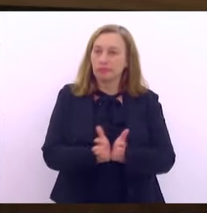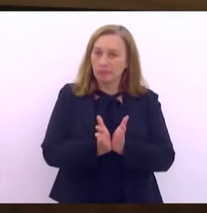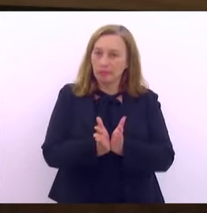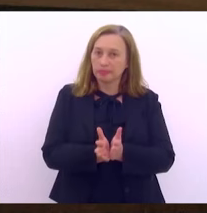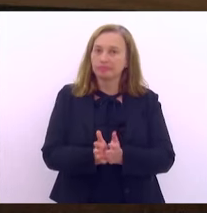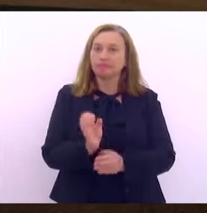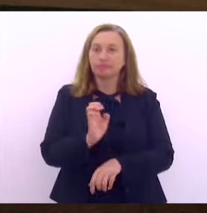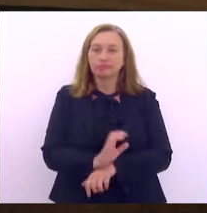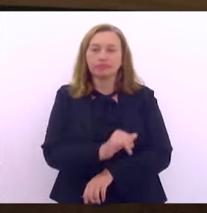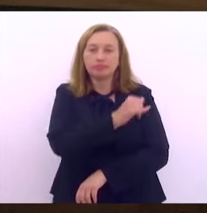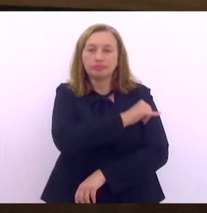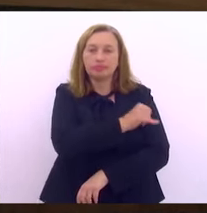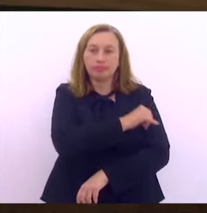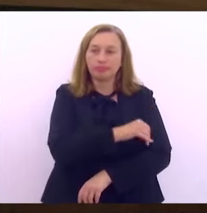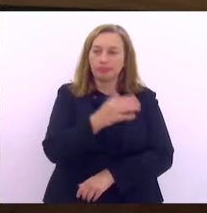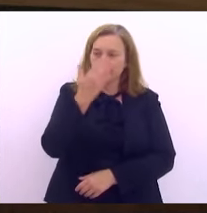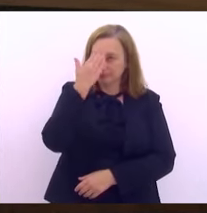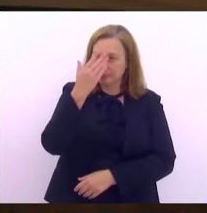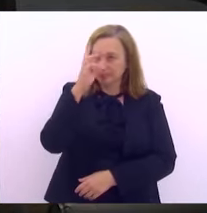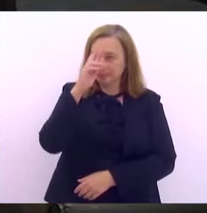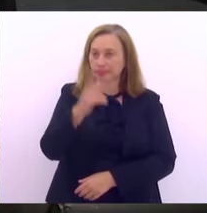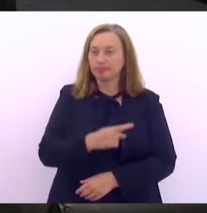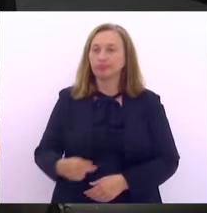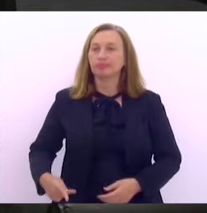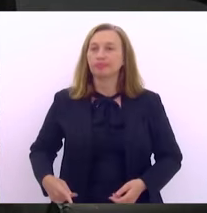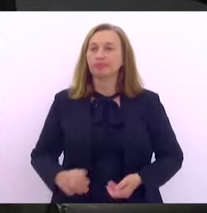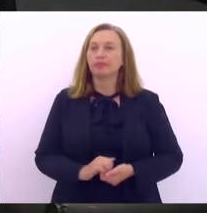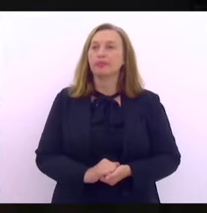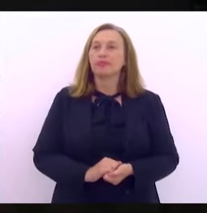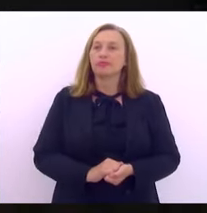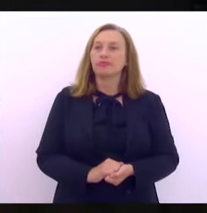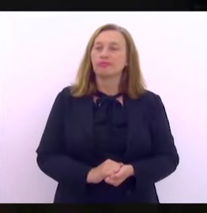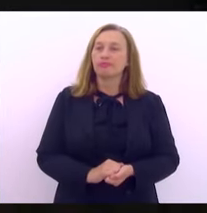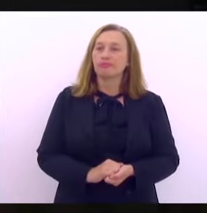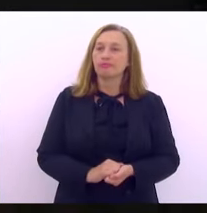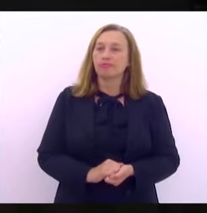favorecidos desse Estado, senhor presidente. Muito obrigado.